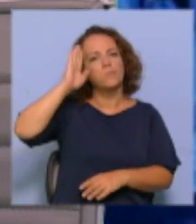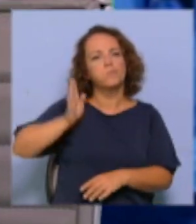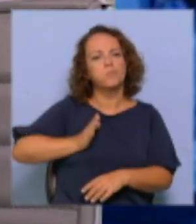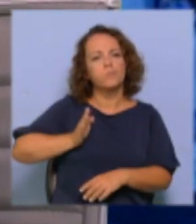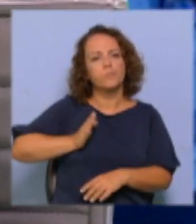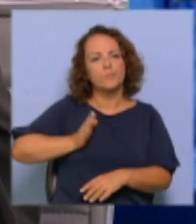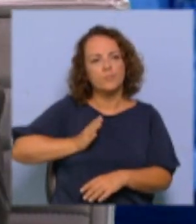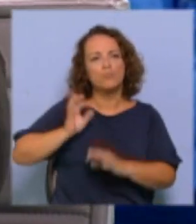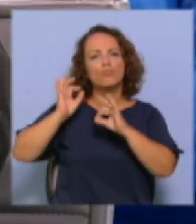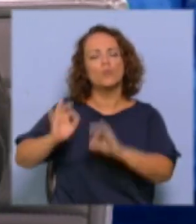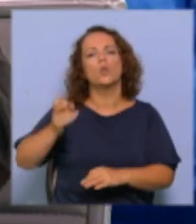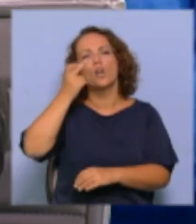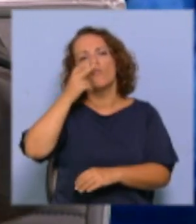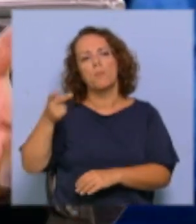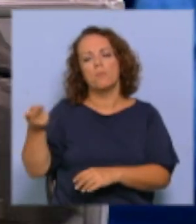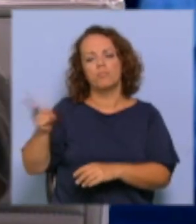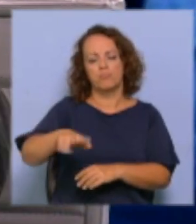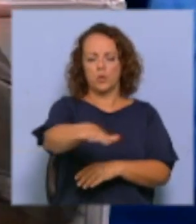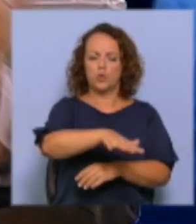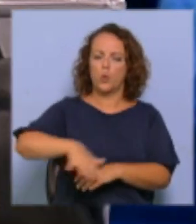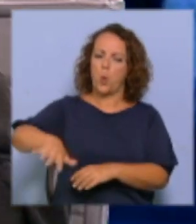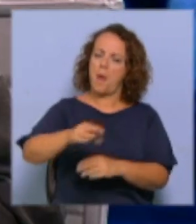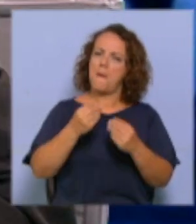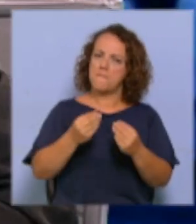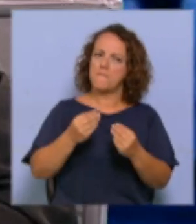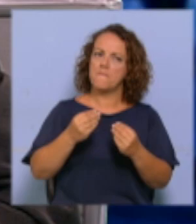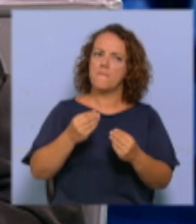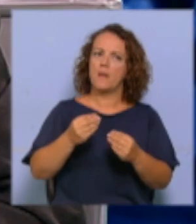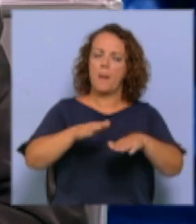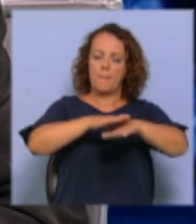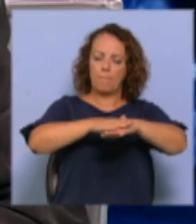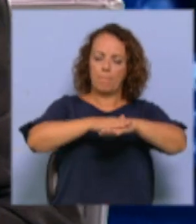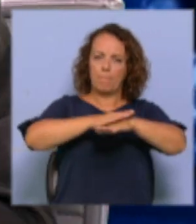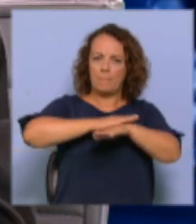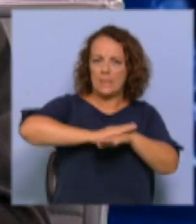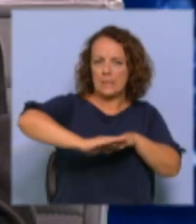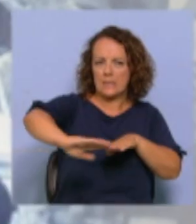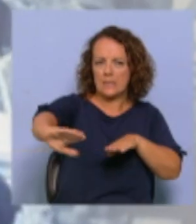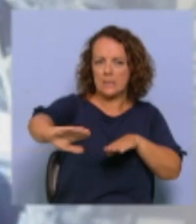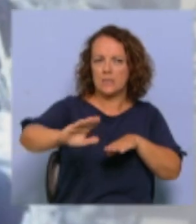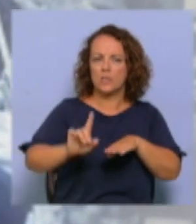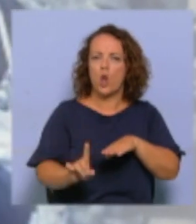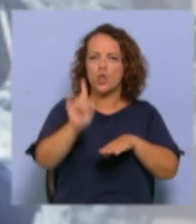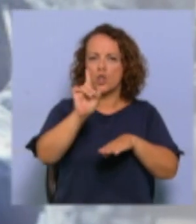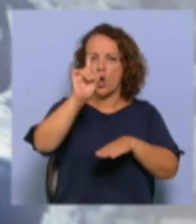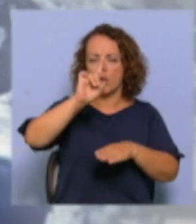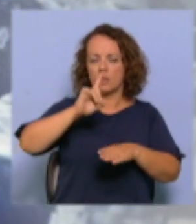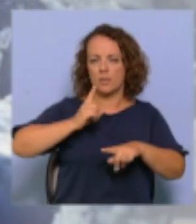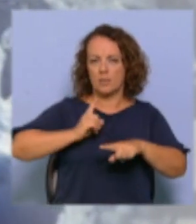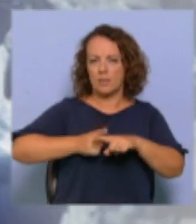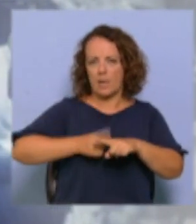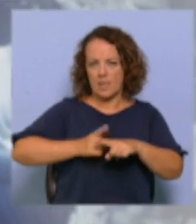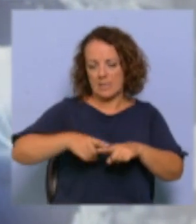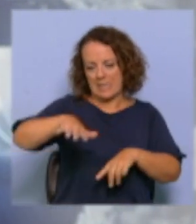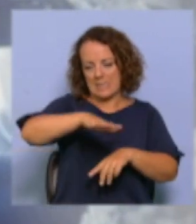as suas reformas e viviam numa zona que é muito agradável, a zona da planície, junto no norte da Grécia, onde ficava a cidade de Corinto,